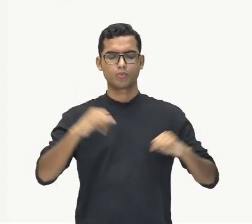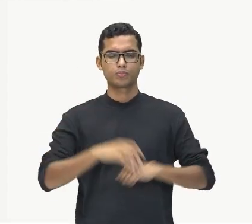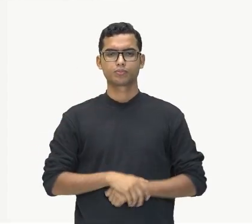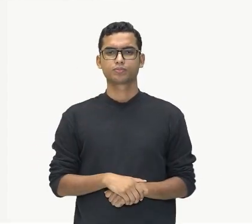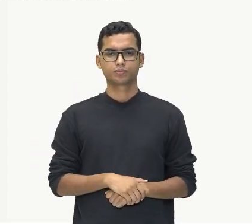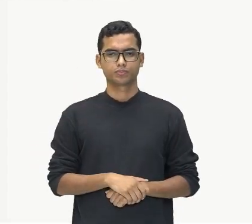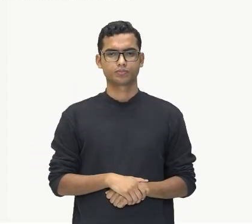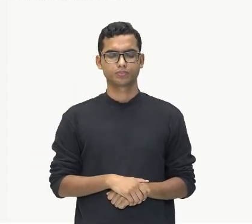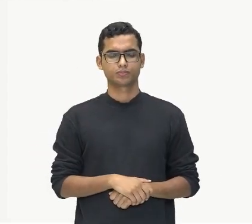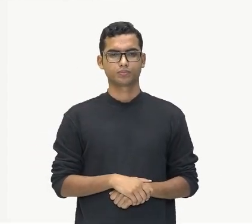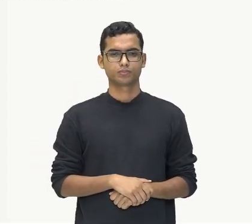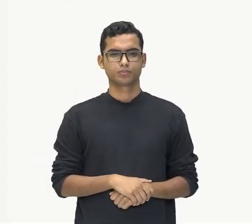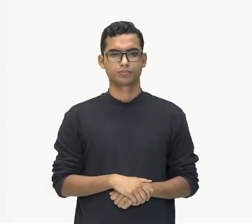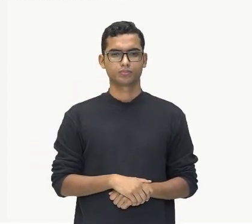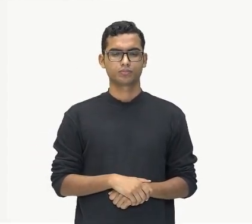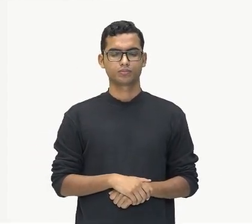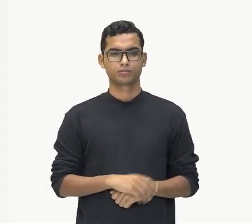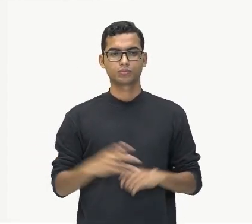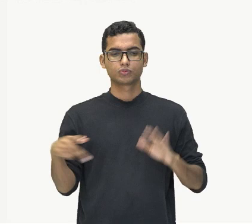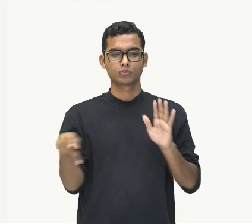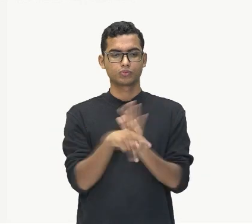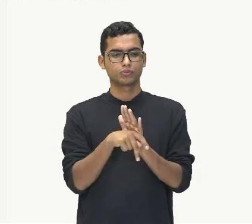Agora vamos falar de bases, né?